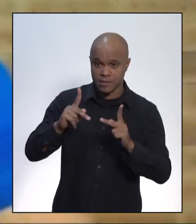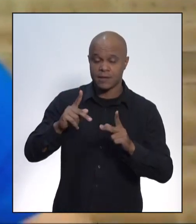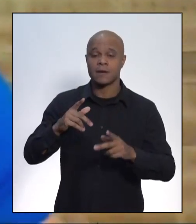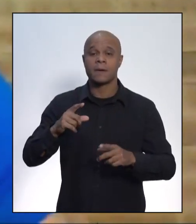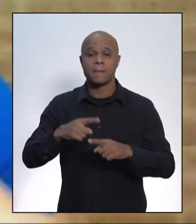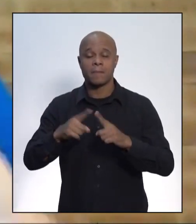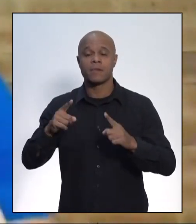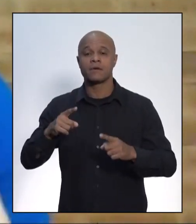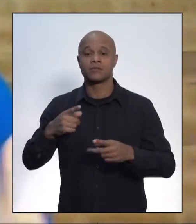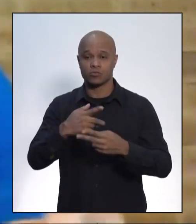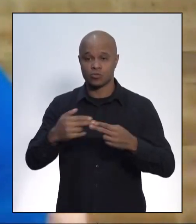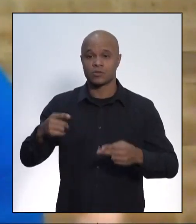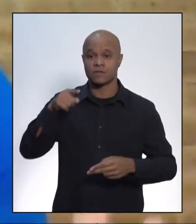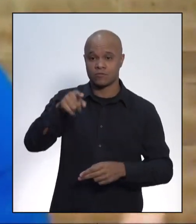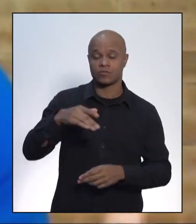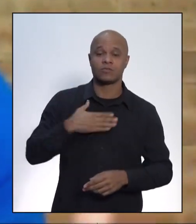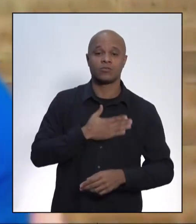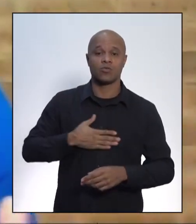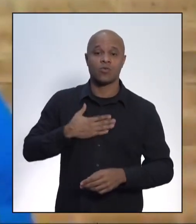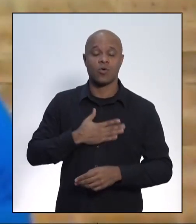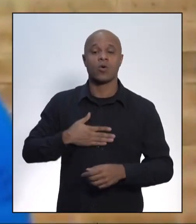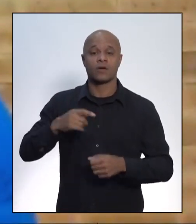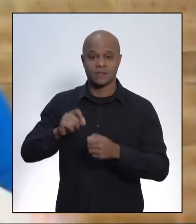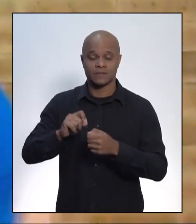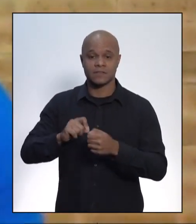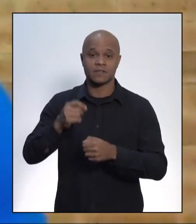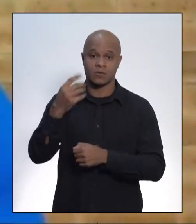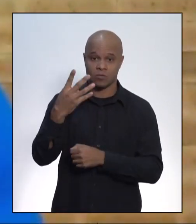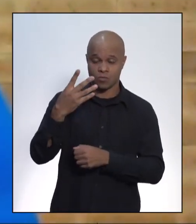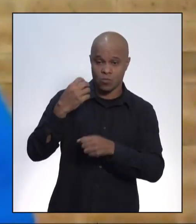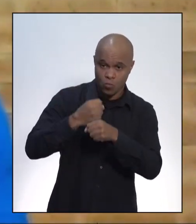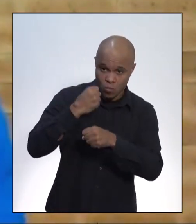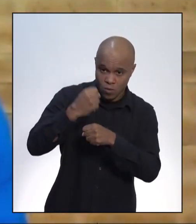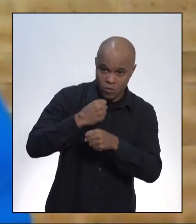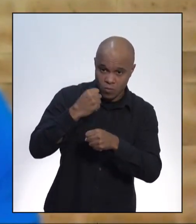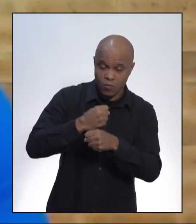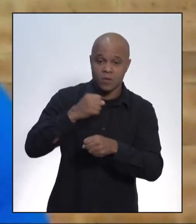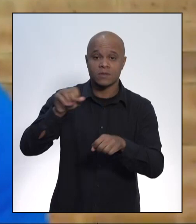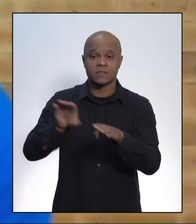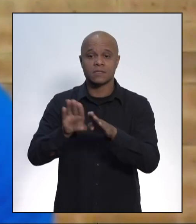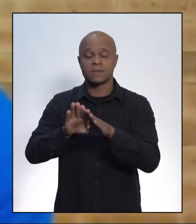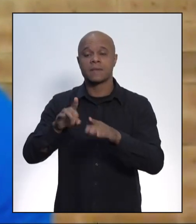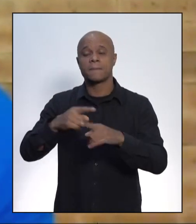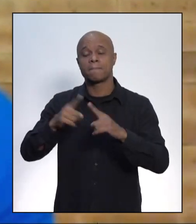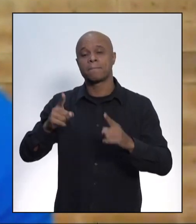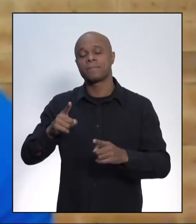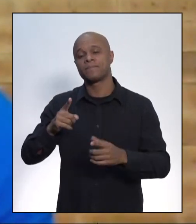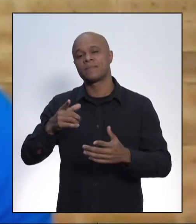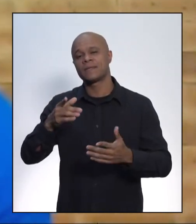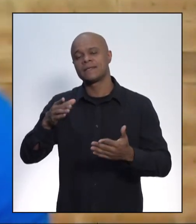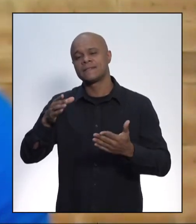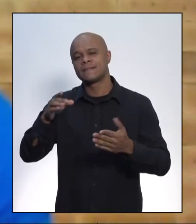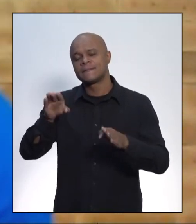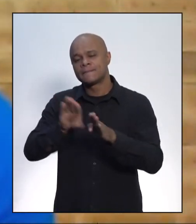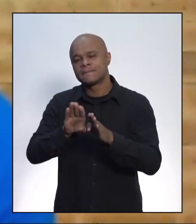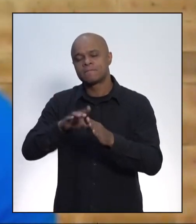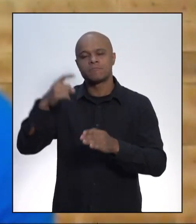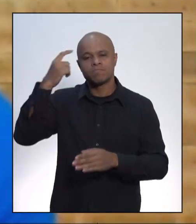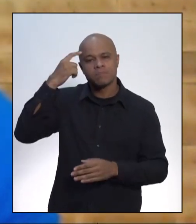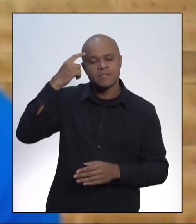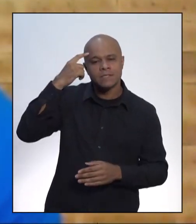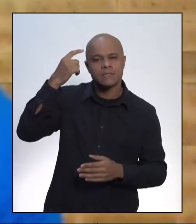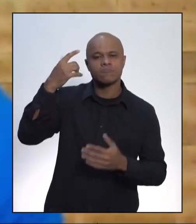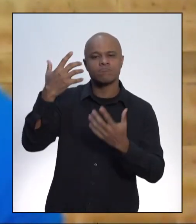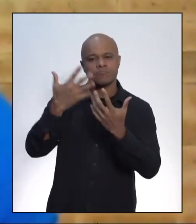é isso. Busca algo que você gosta, que você vai gostar de estar ali por 4 anos. Você precisa investir bastante tempo, mas eu acho que a gente precisa adotar aquele